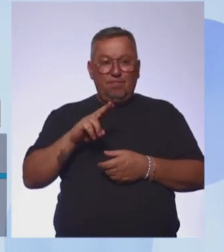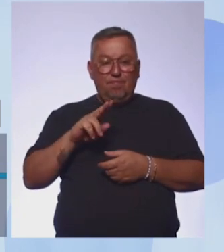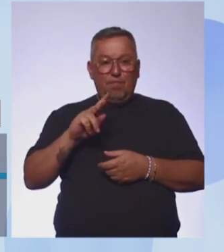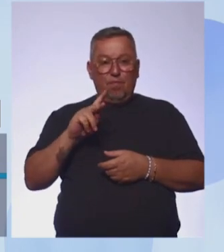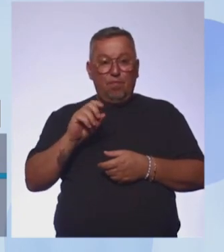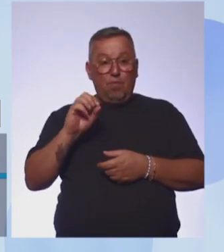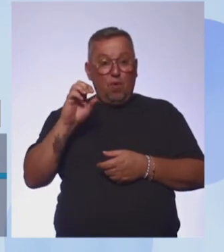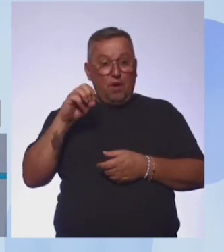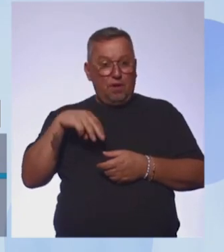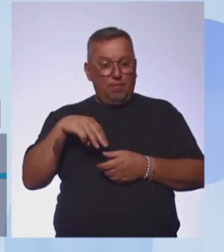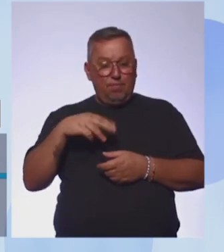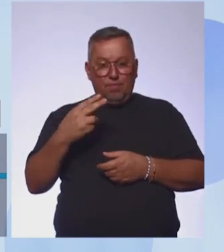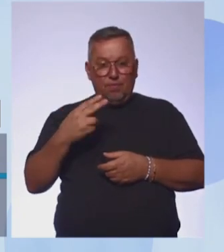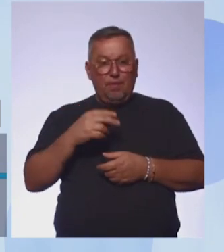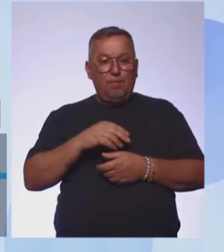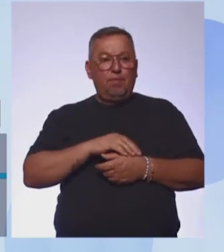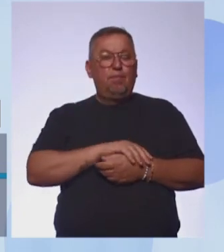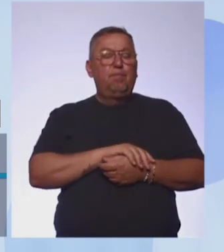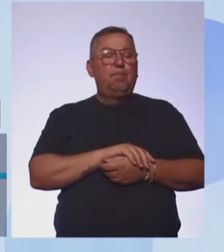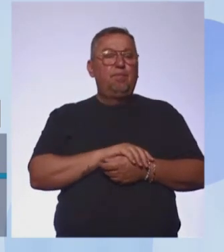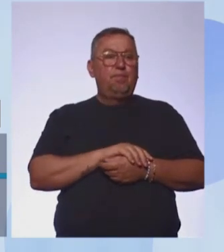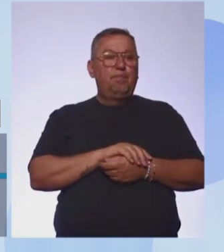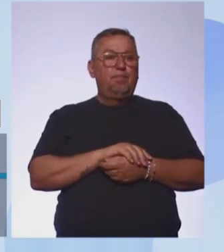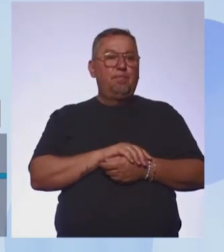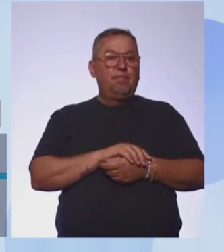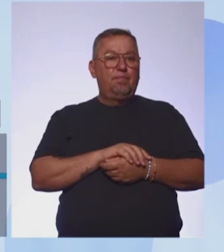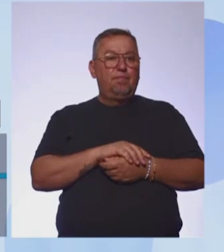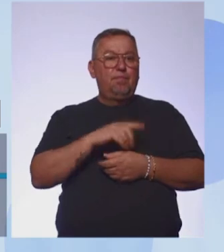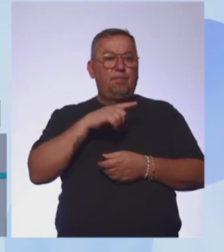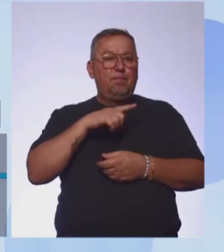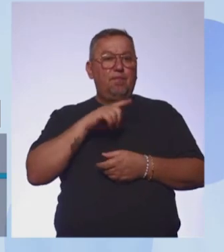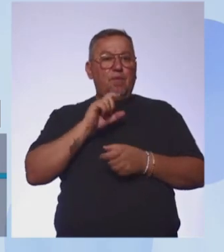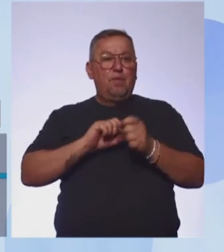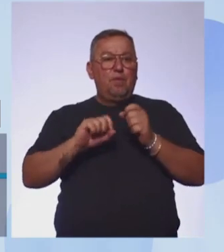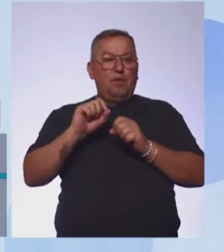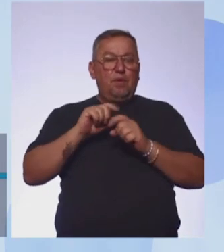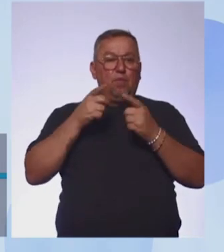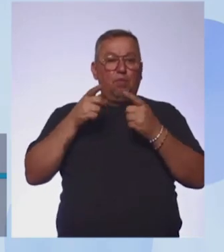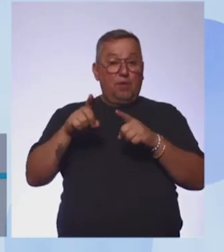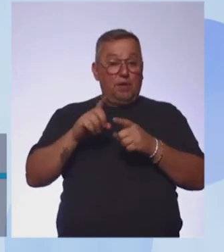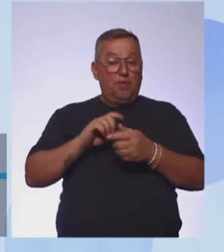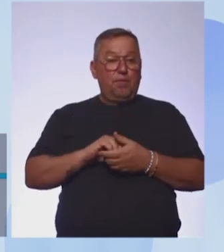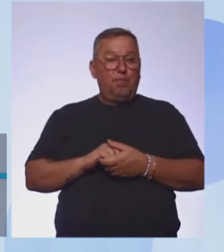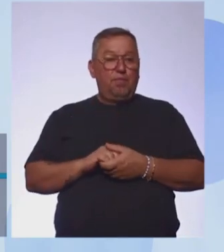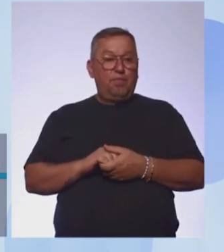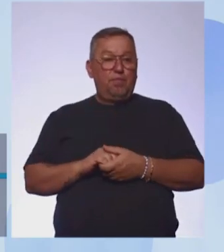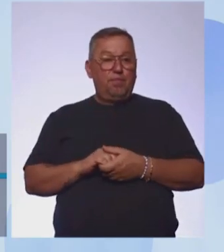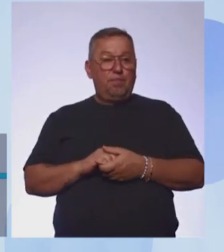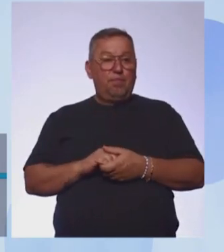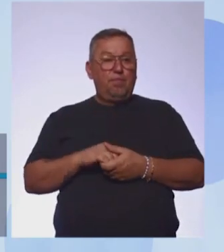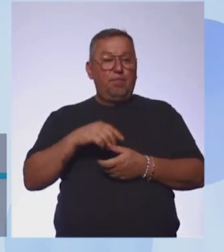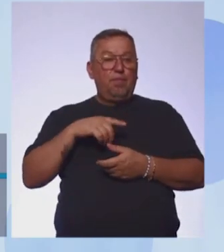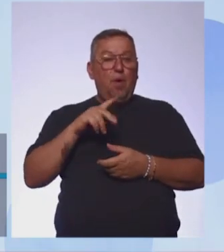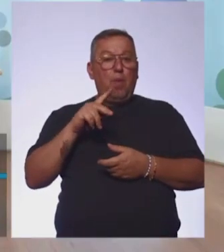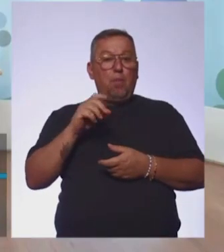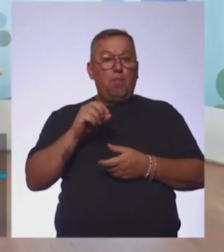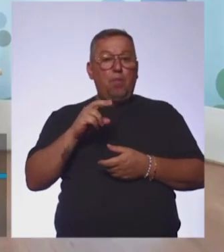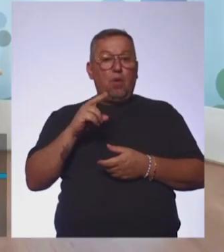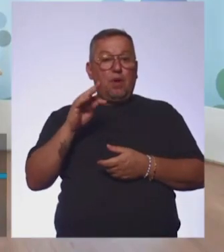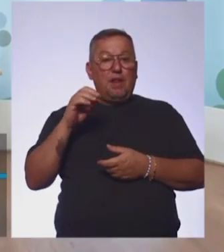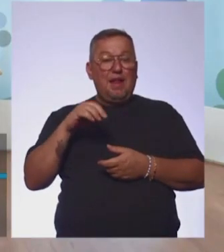como finalidade, certo? O mas, o porém, vai entrar aí na oposição, ok? Aí tem o portanto que eles